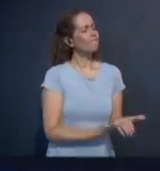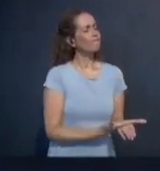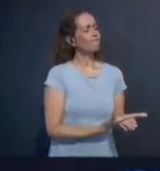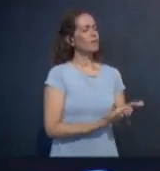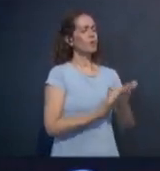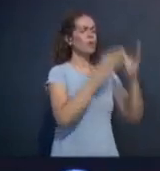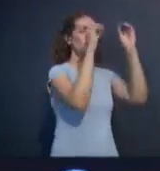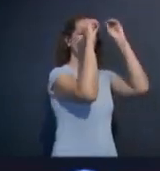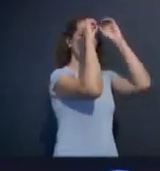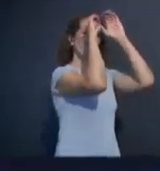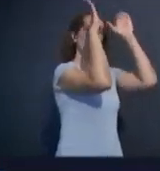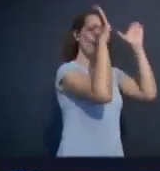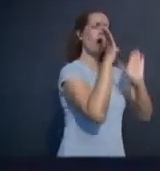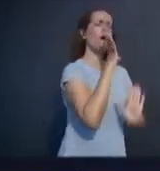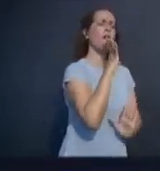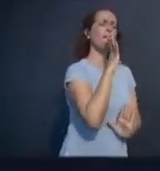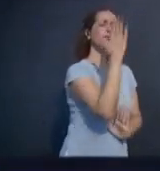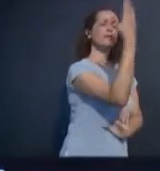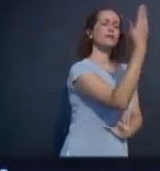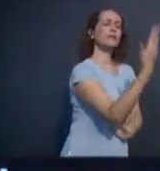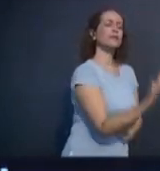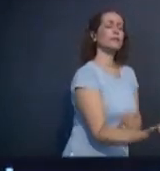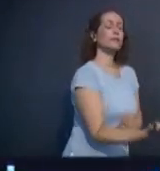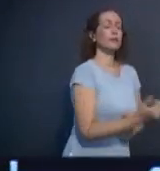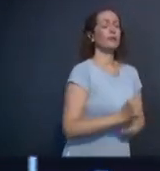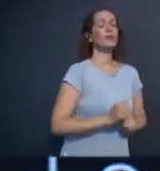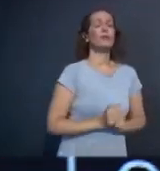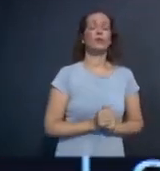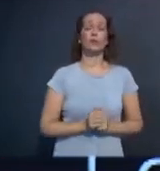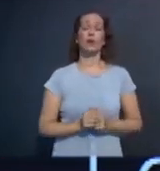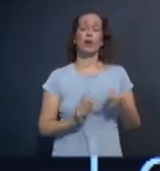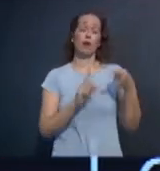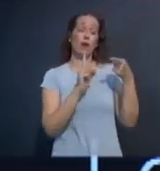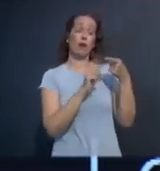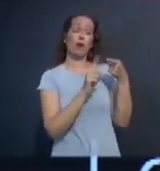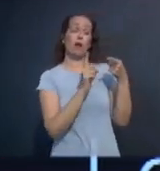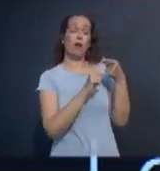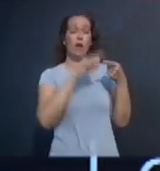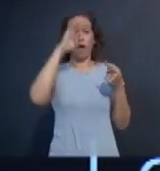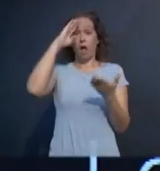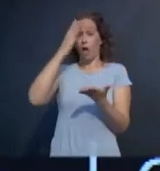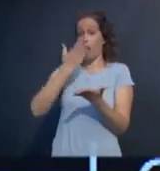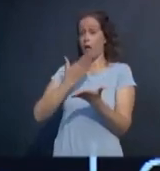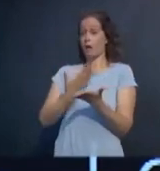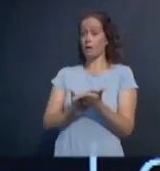crer e outra questão, outra expressão é conhecer.